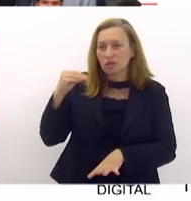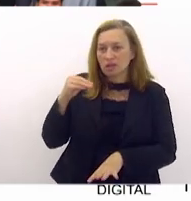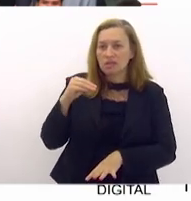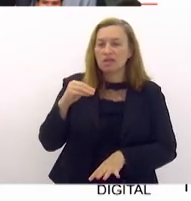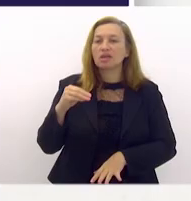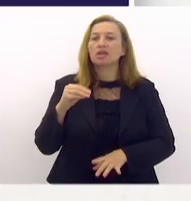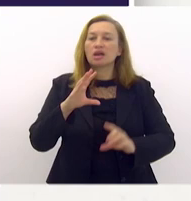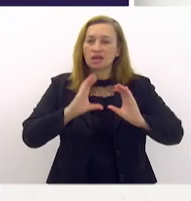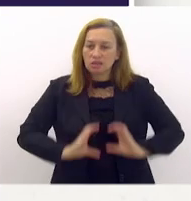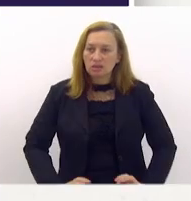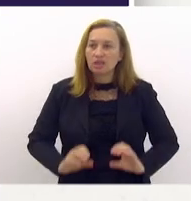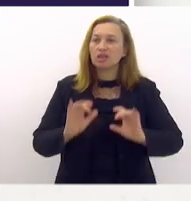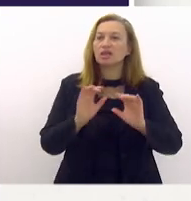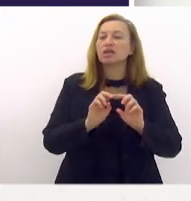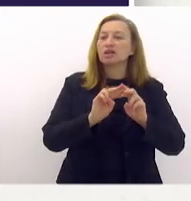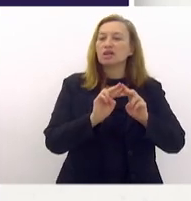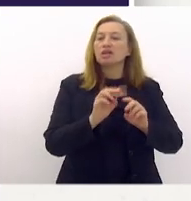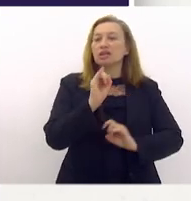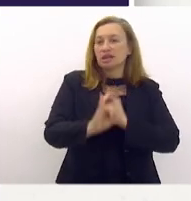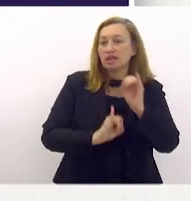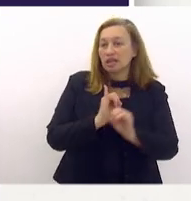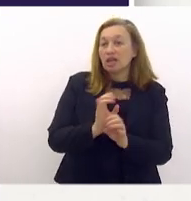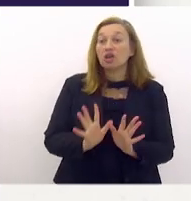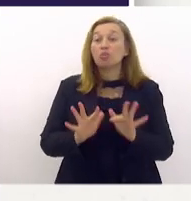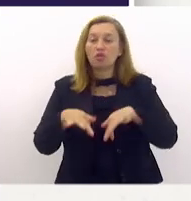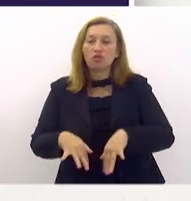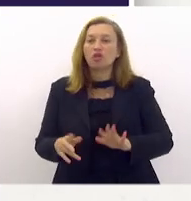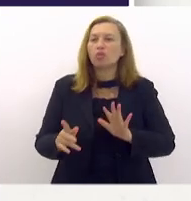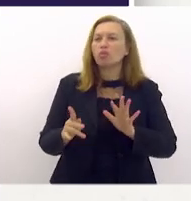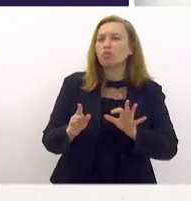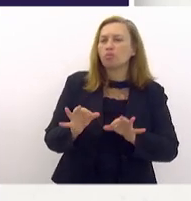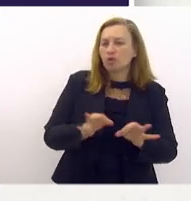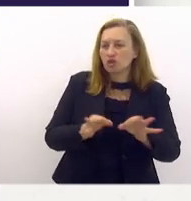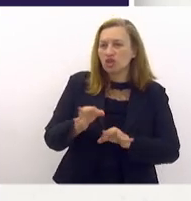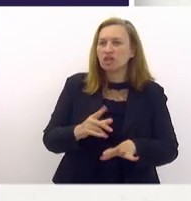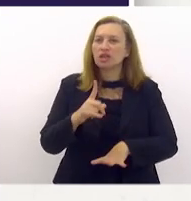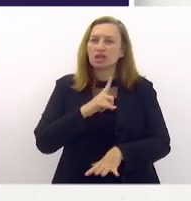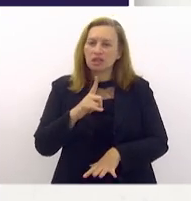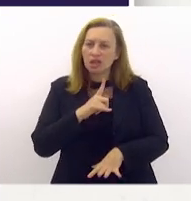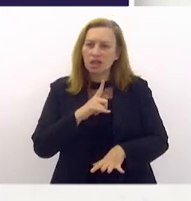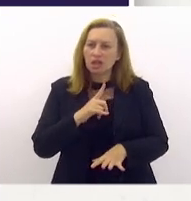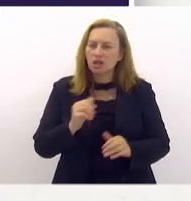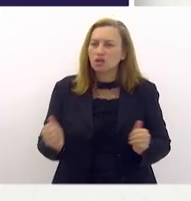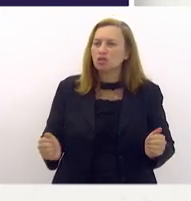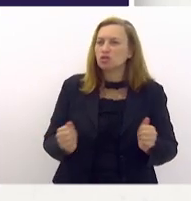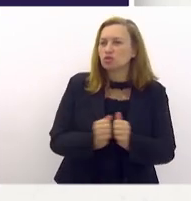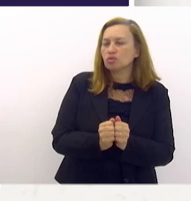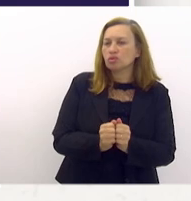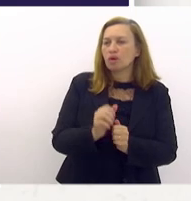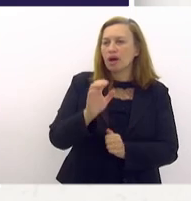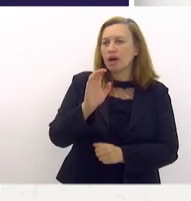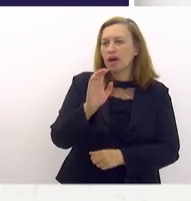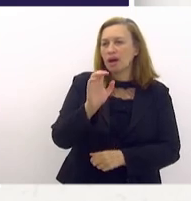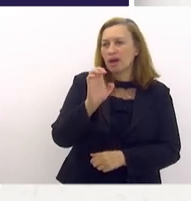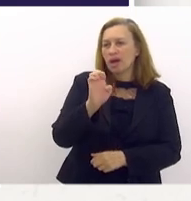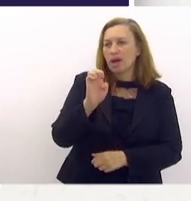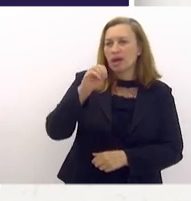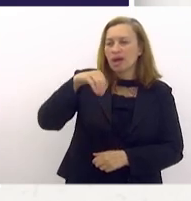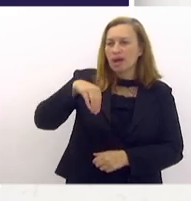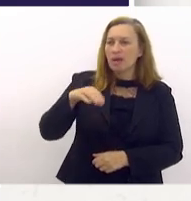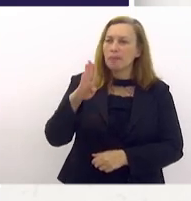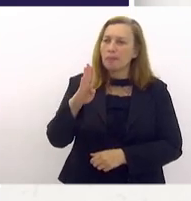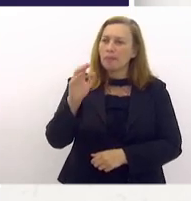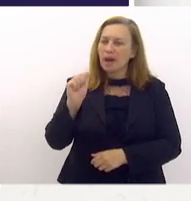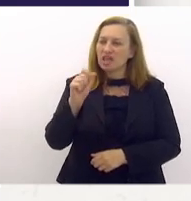da cidadania na internet. E, por fim, um projeto que a gente tem em cooperação com a Embaixada do Reino Unido, que leva uma